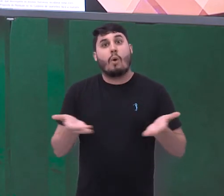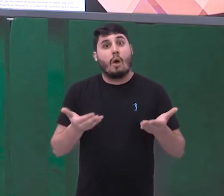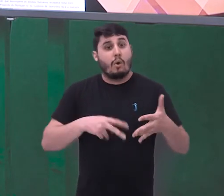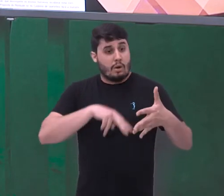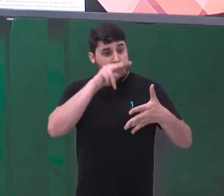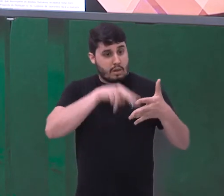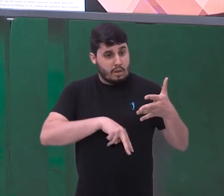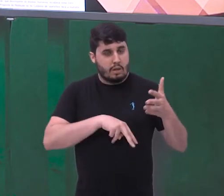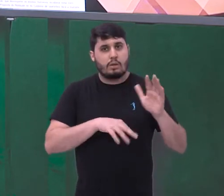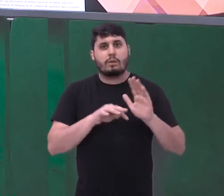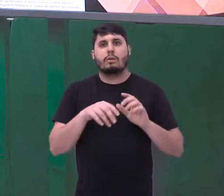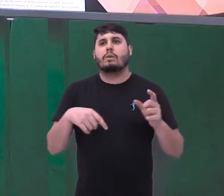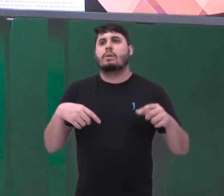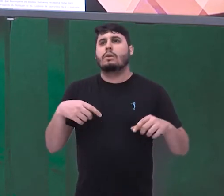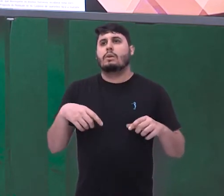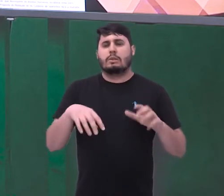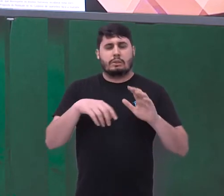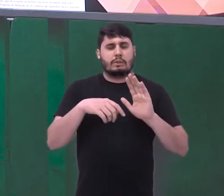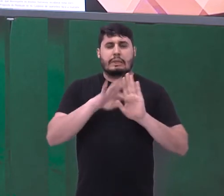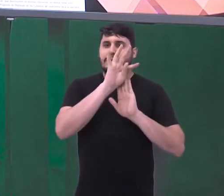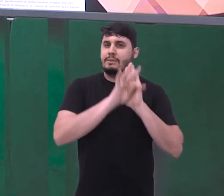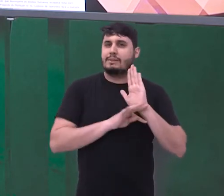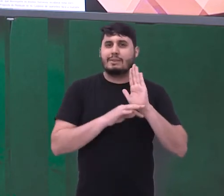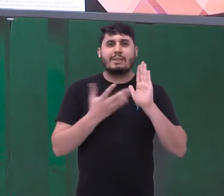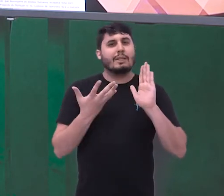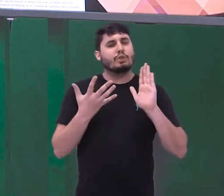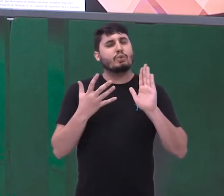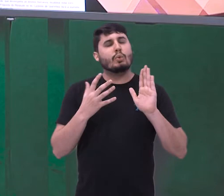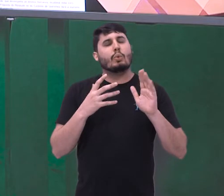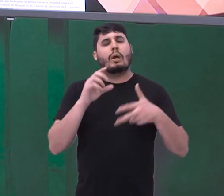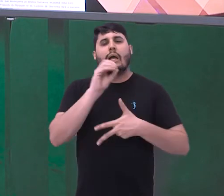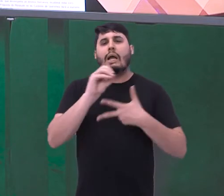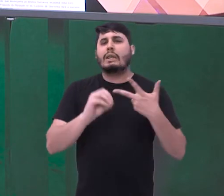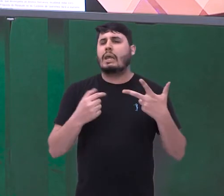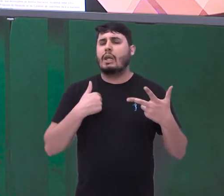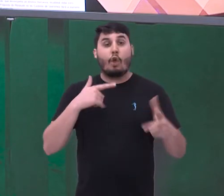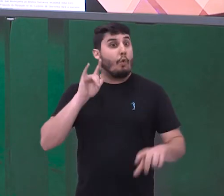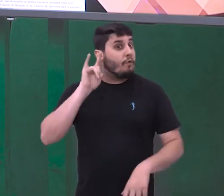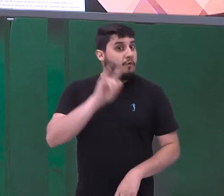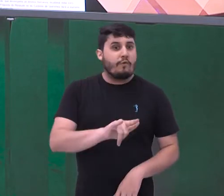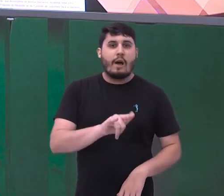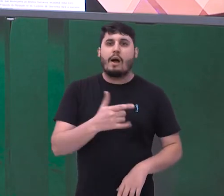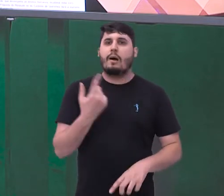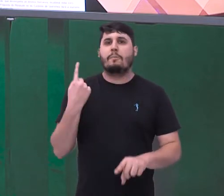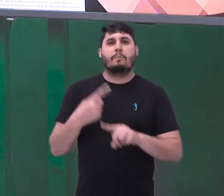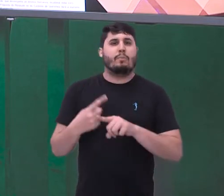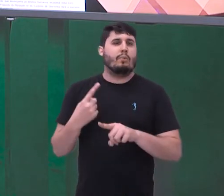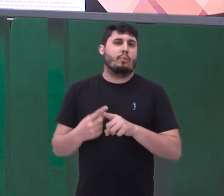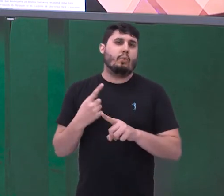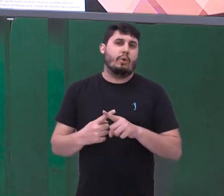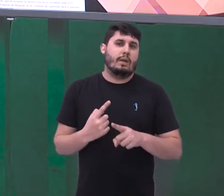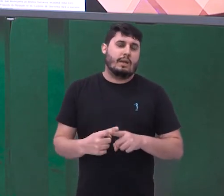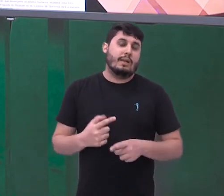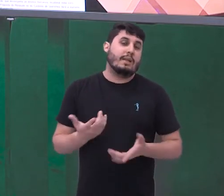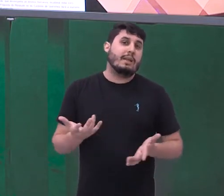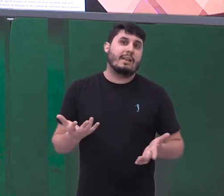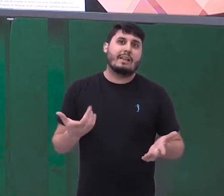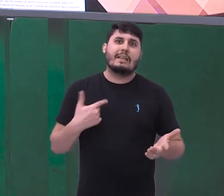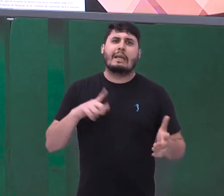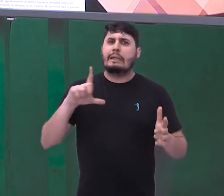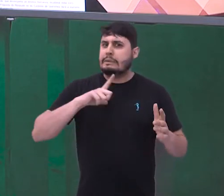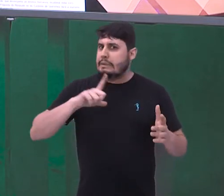a leitura. O Enem tem uma coisa linda, sabe? Eu sou fã dessa prova. Porque ela dá